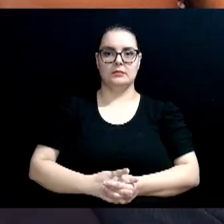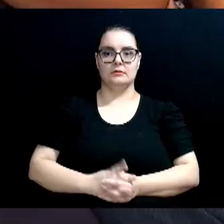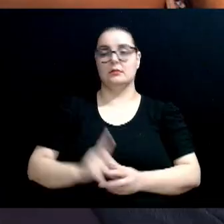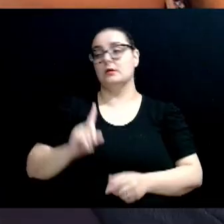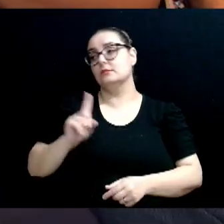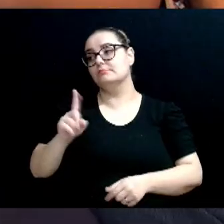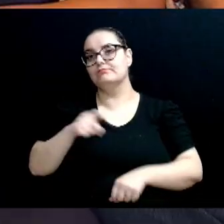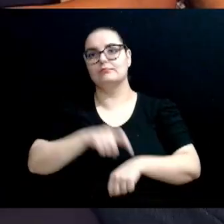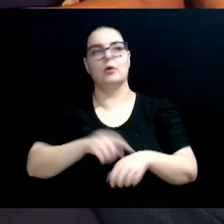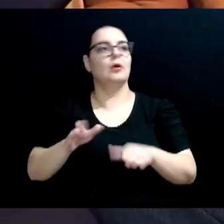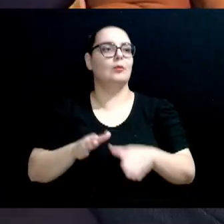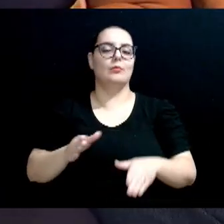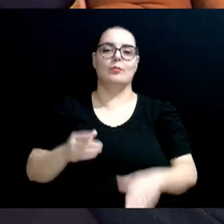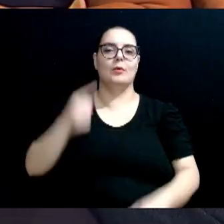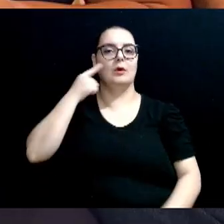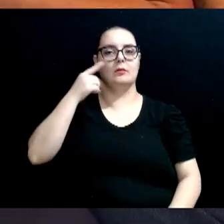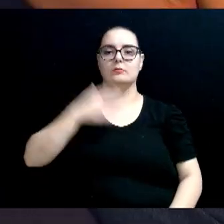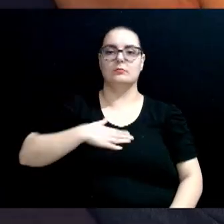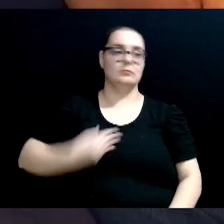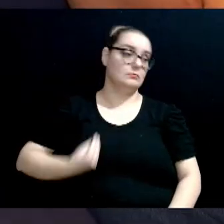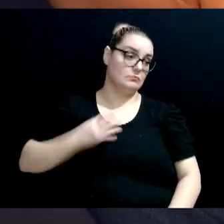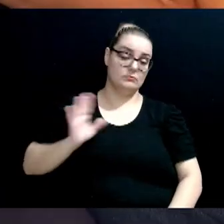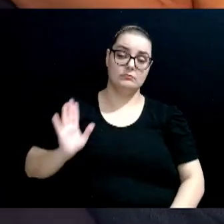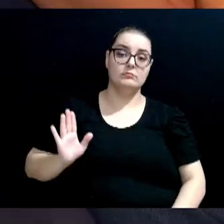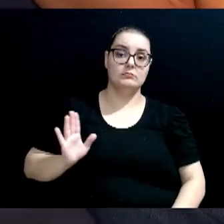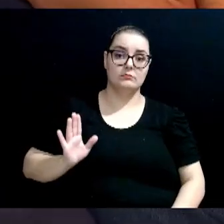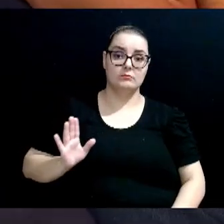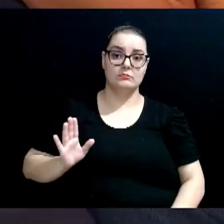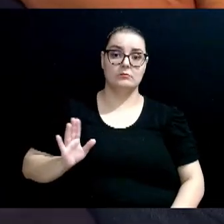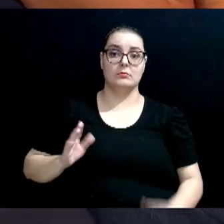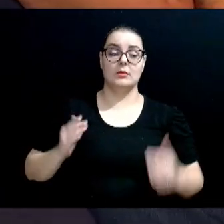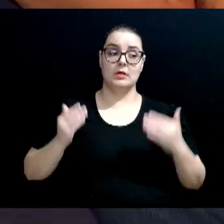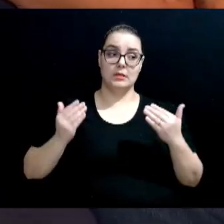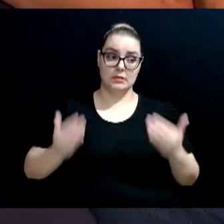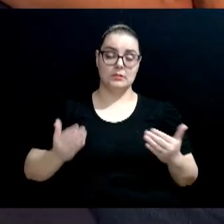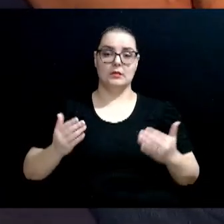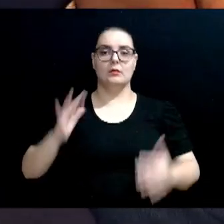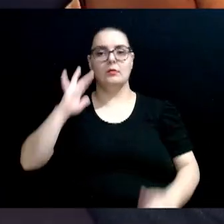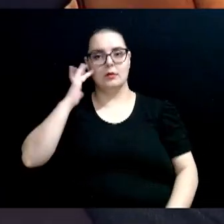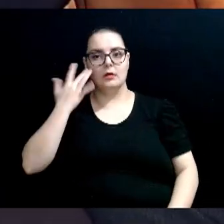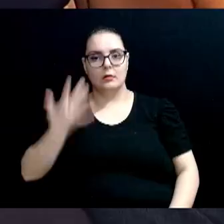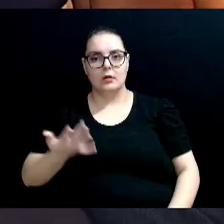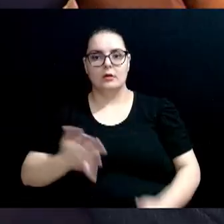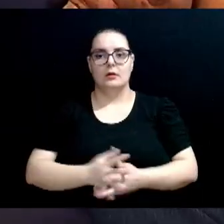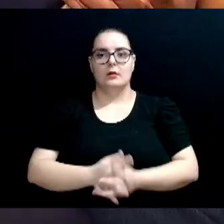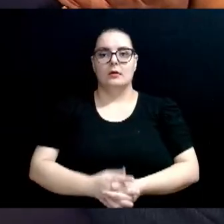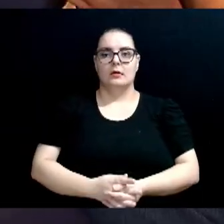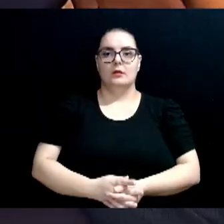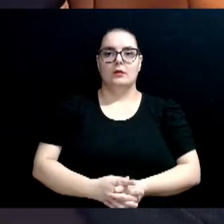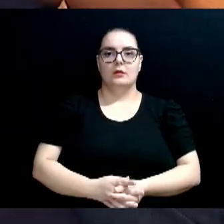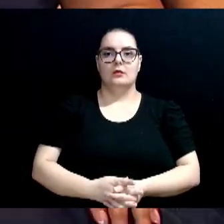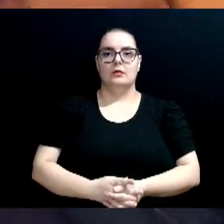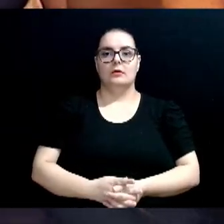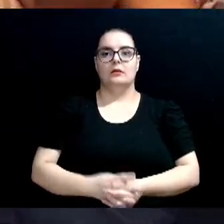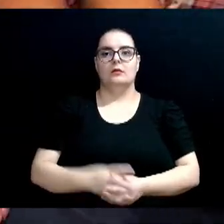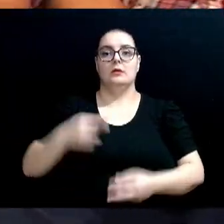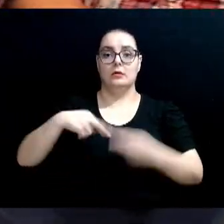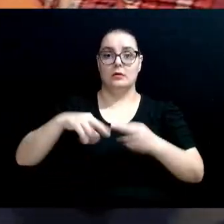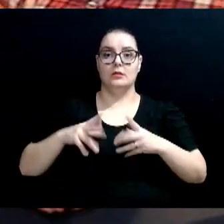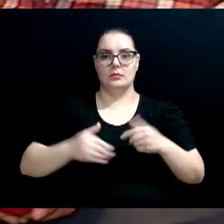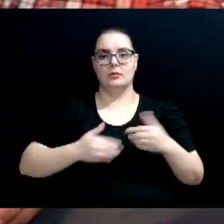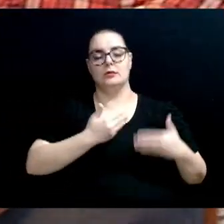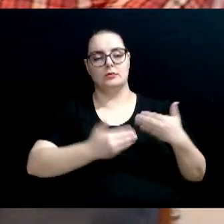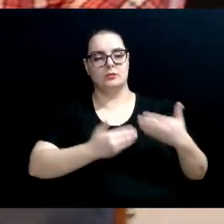momento ideal ainda na minha vida. Então, eu acho que, em relação àquilo que eu passei, valeu